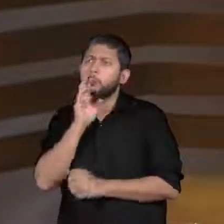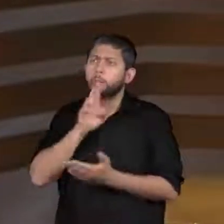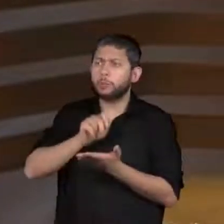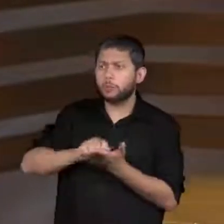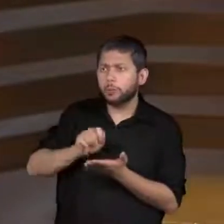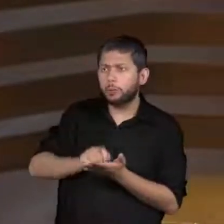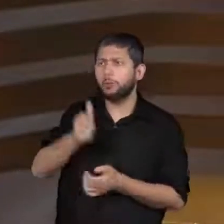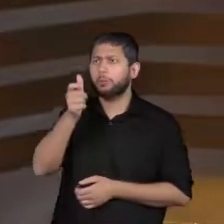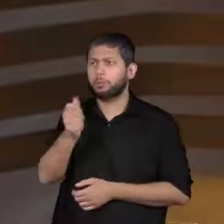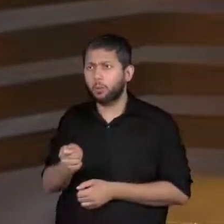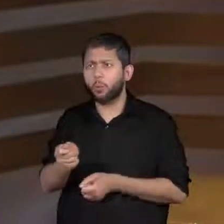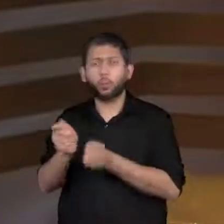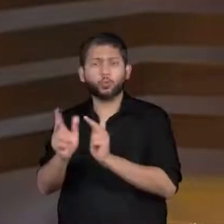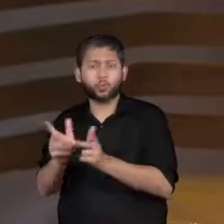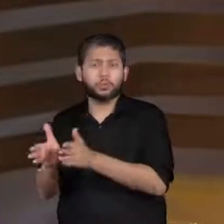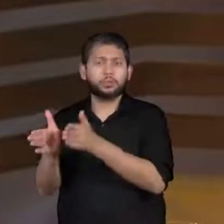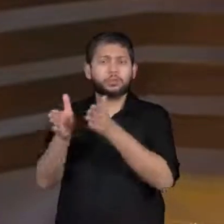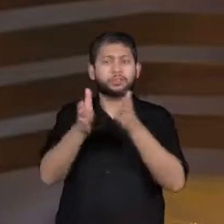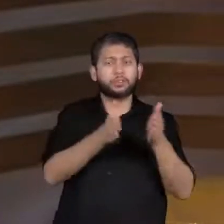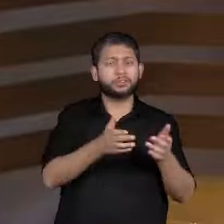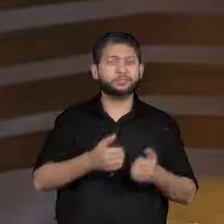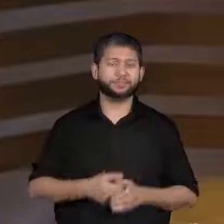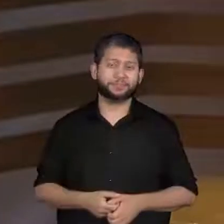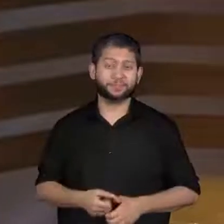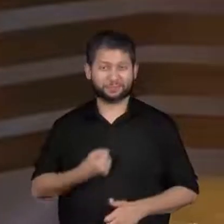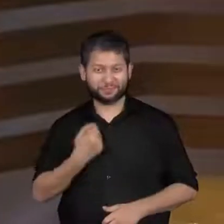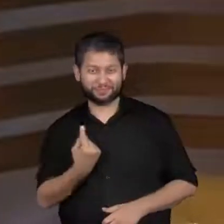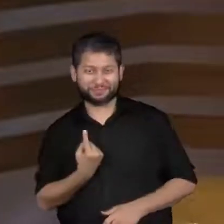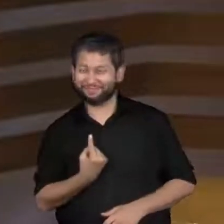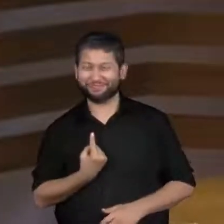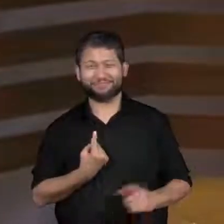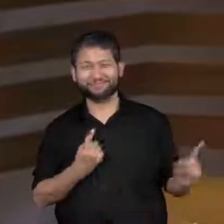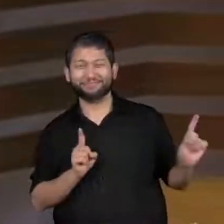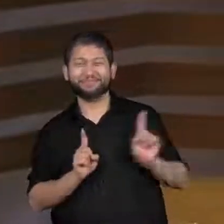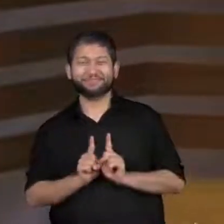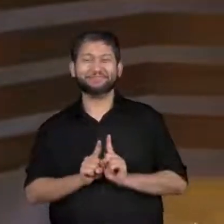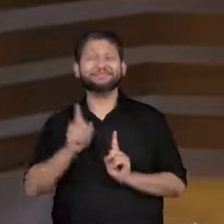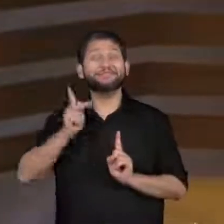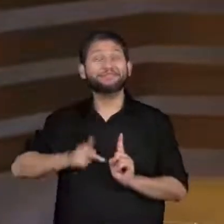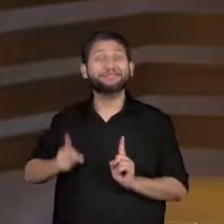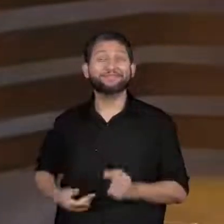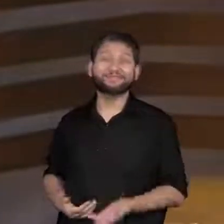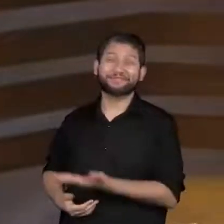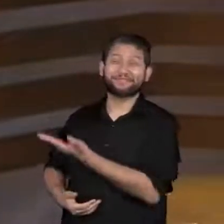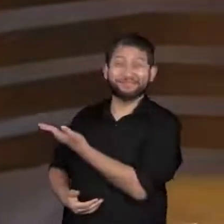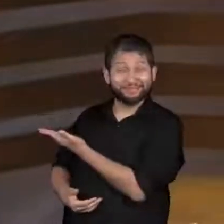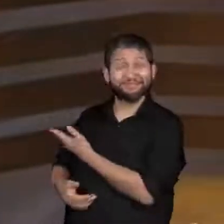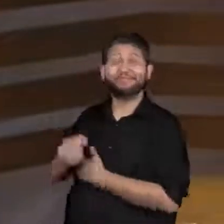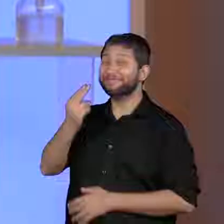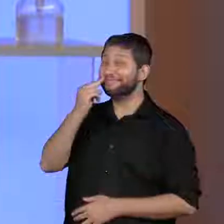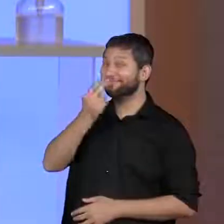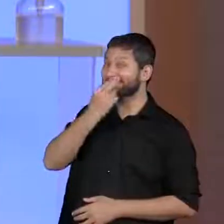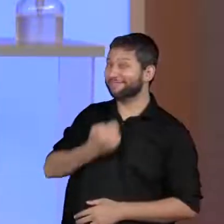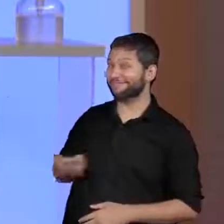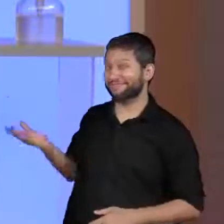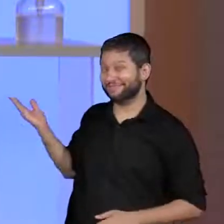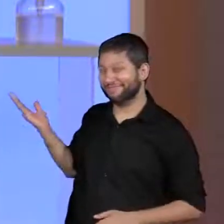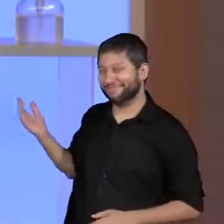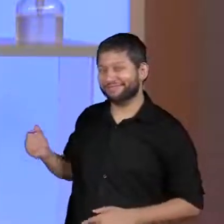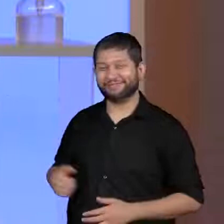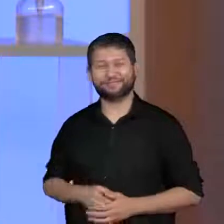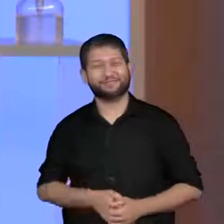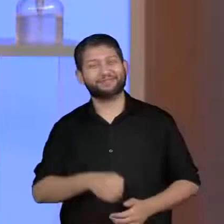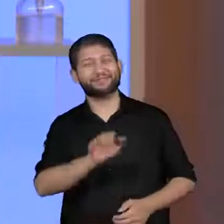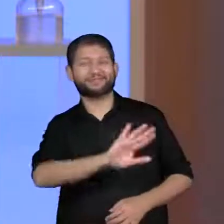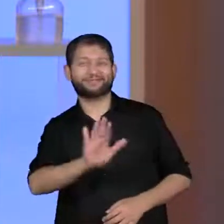os professores. E olha, para essa aula não estou sozinha. Quem me acompanha? Professor Rafael, seja muito bem-vindo. Olá,